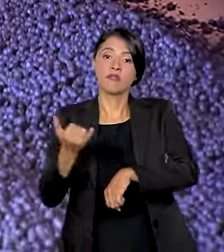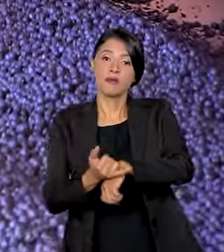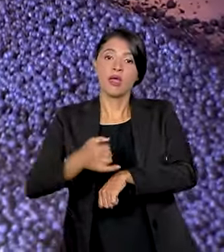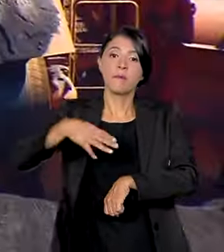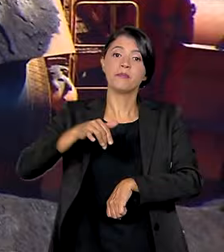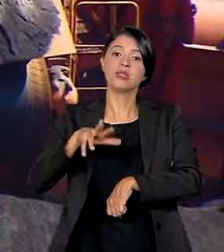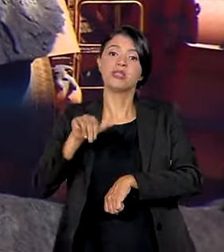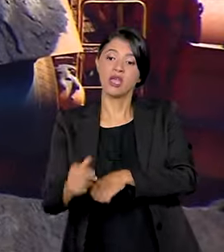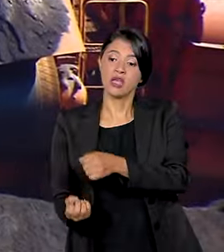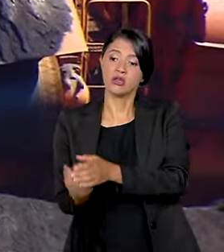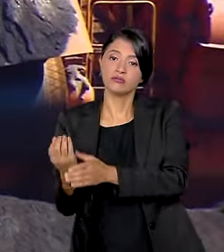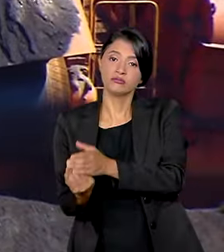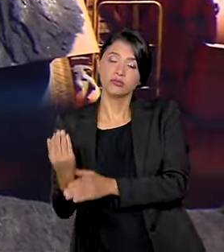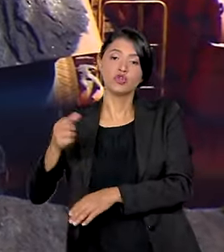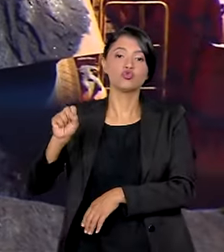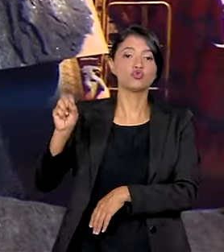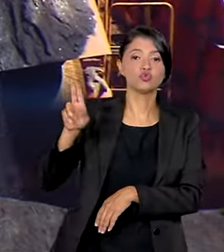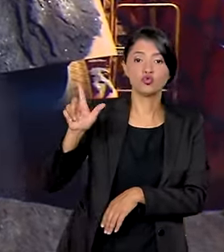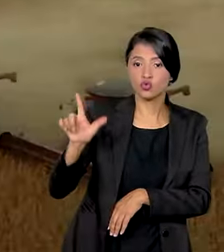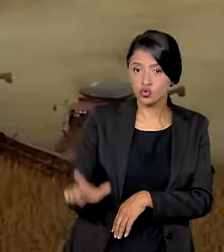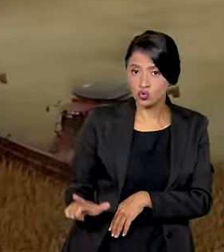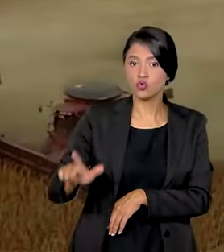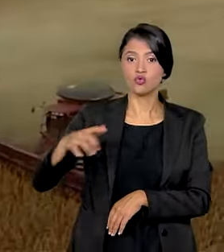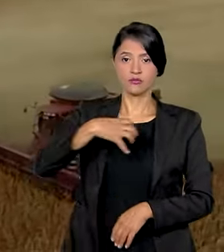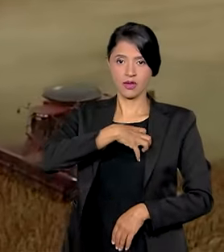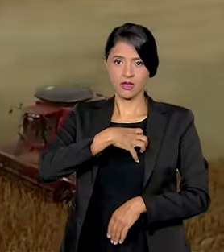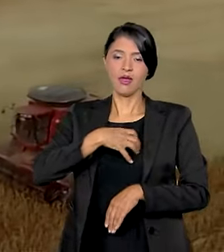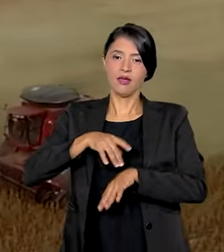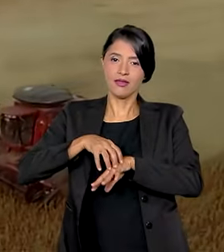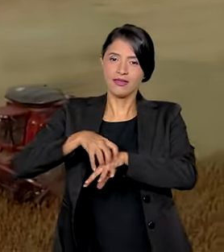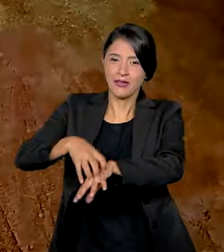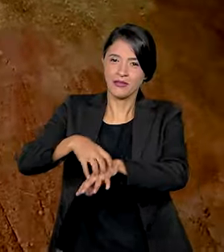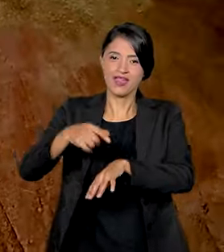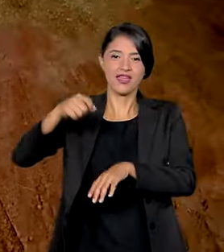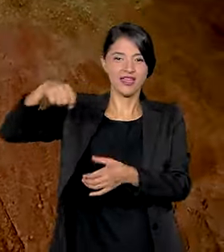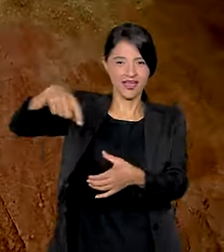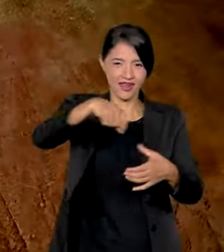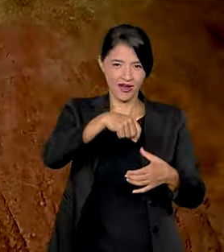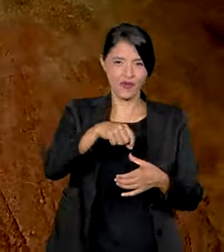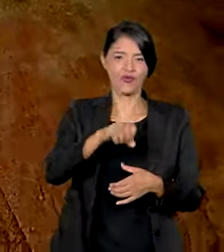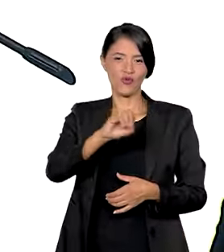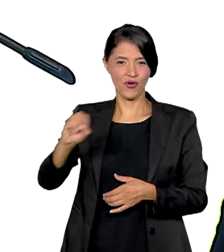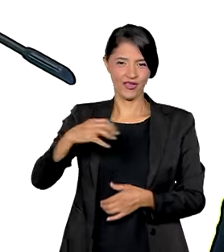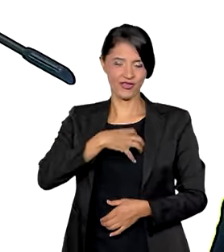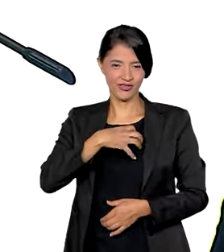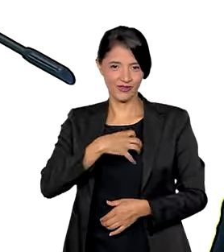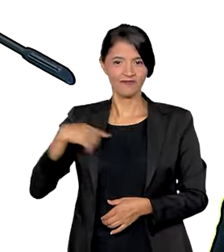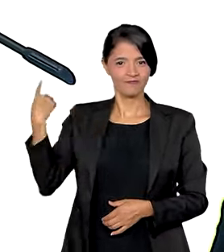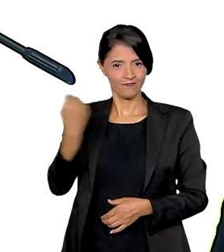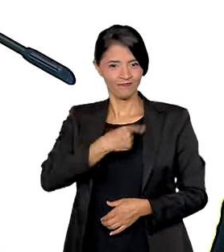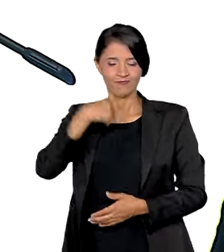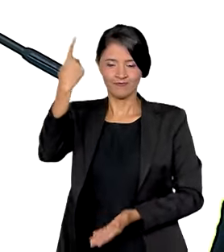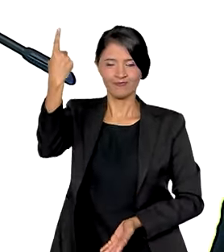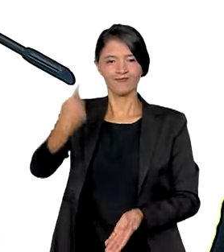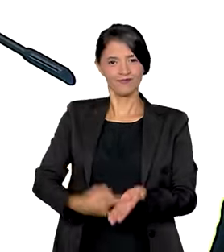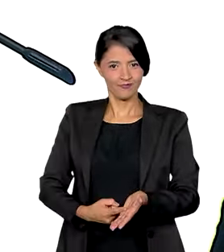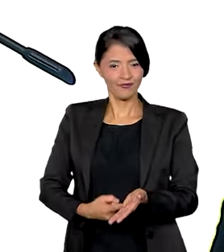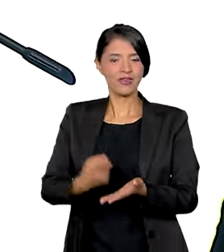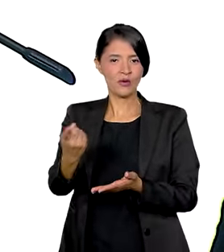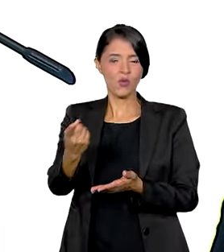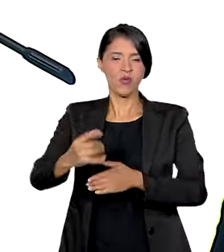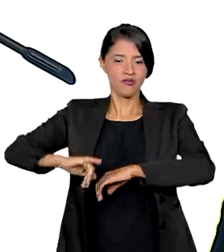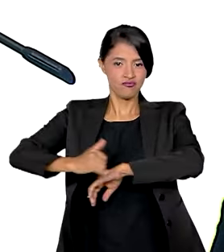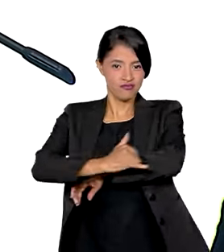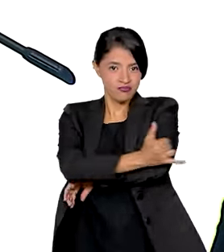do minério de ferro produzido no sul da Bahia e do transporte de grãos do oeste baiano. Nós vamos